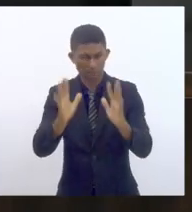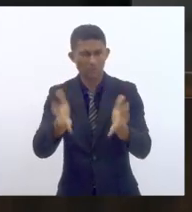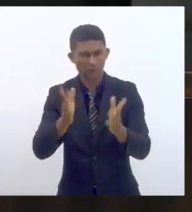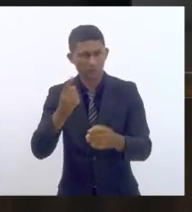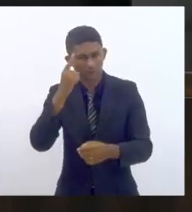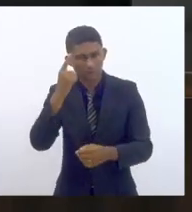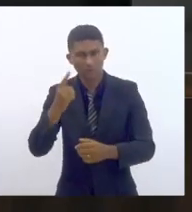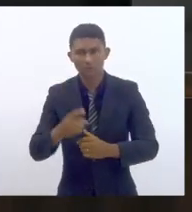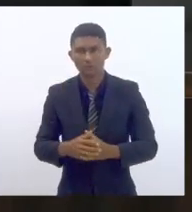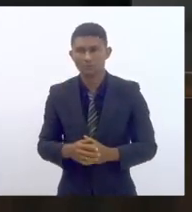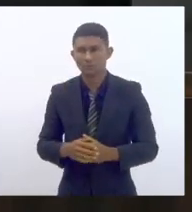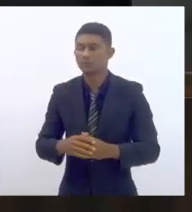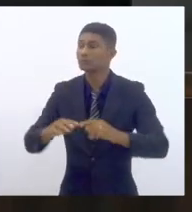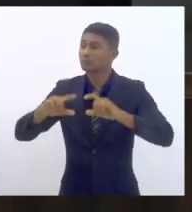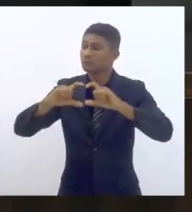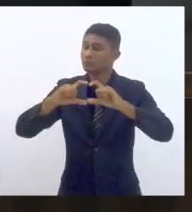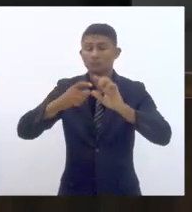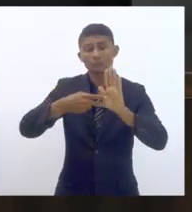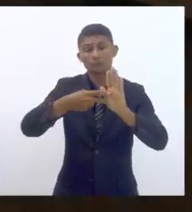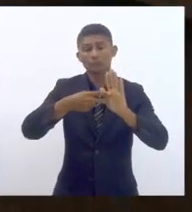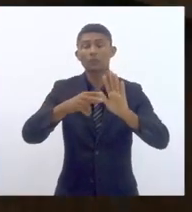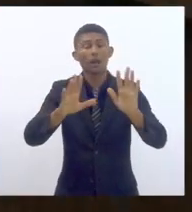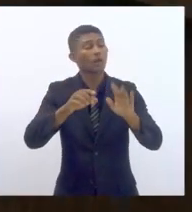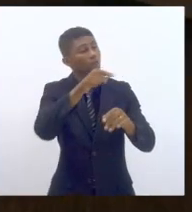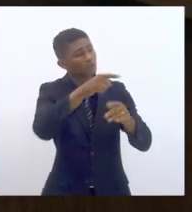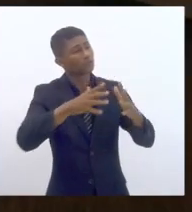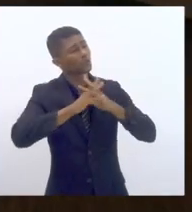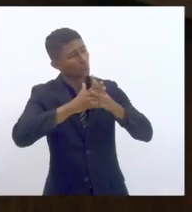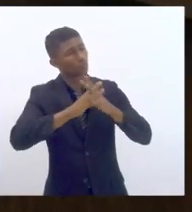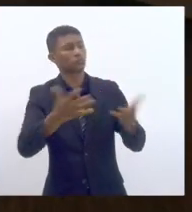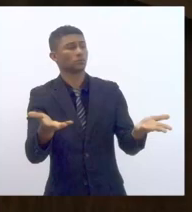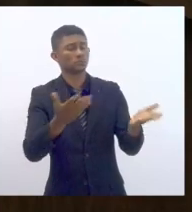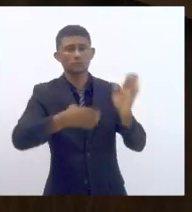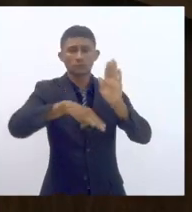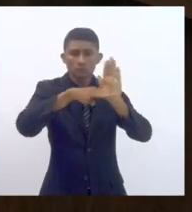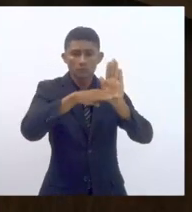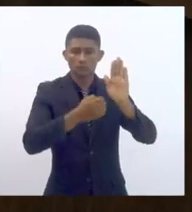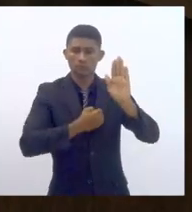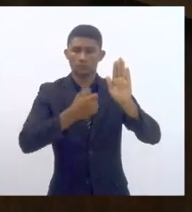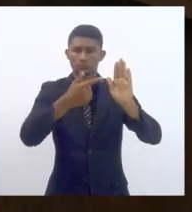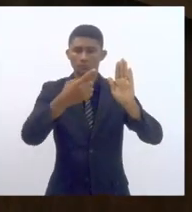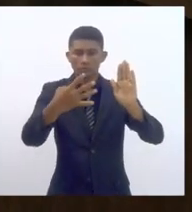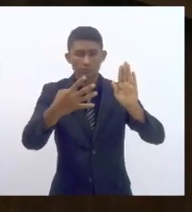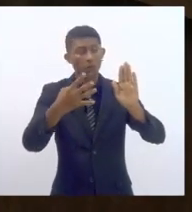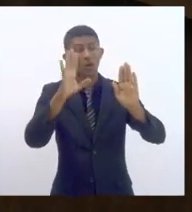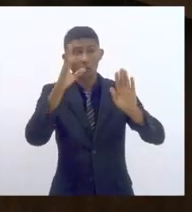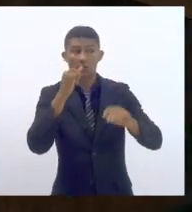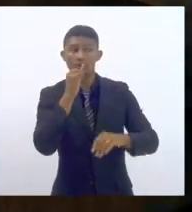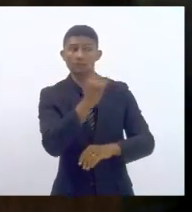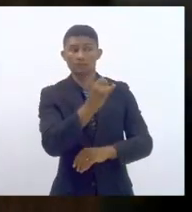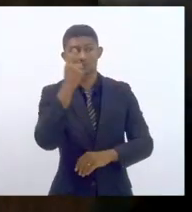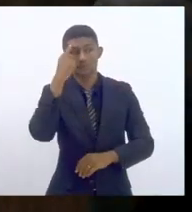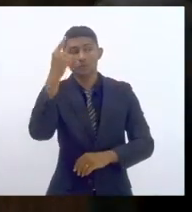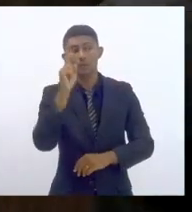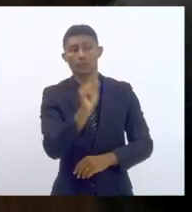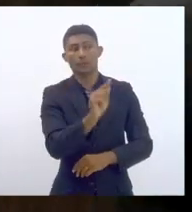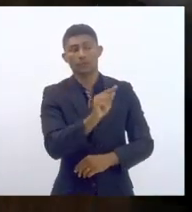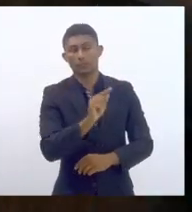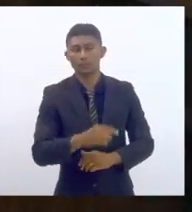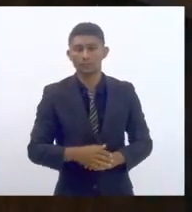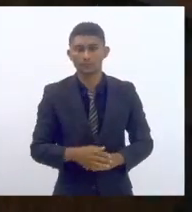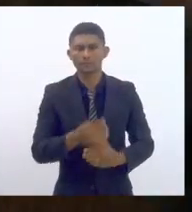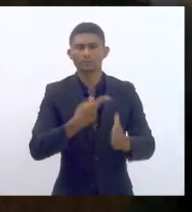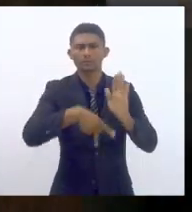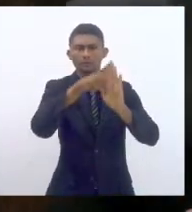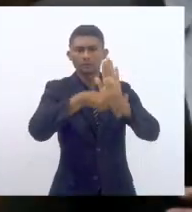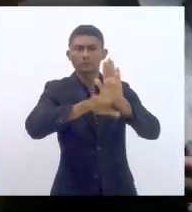Não, senhor presidente. Não, porque o artigo 1º. O senhor está confundindo. O 24, senhor presidente. Eu queria lembrar. Esse